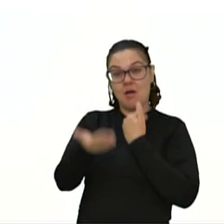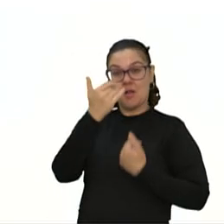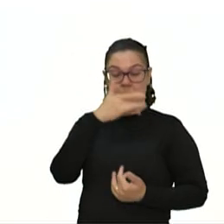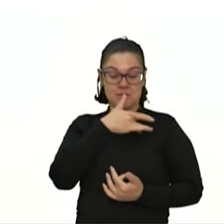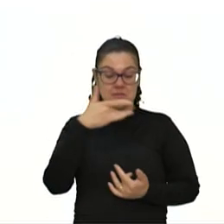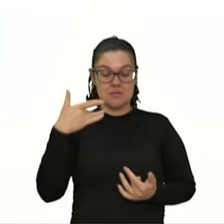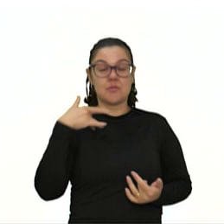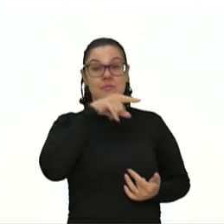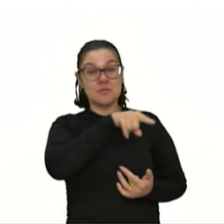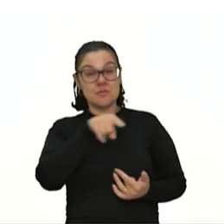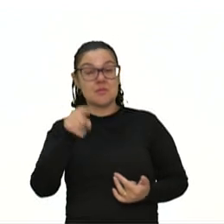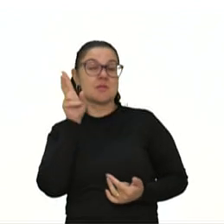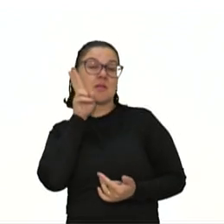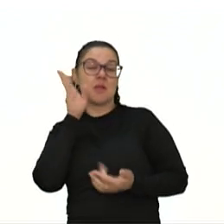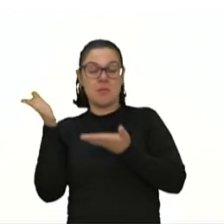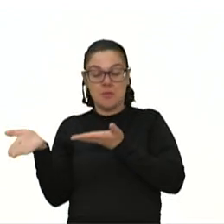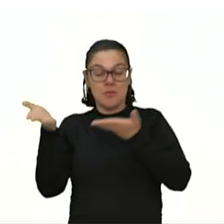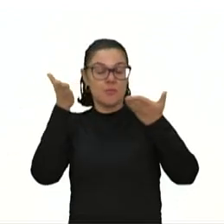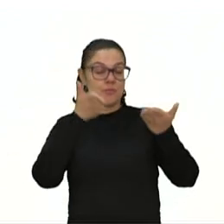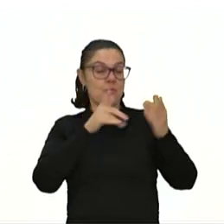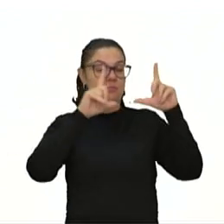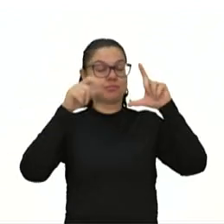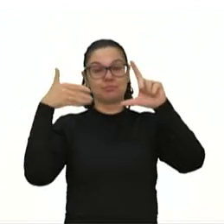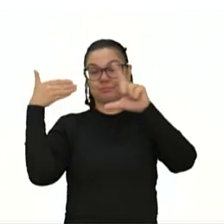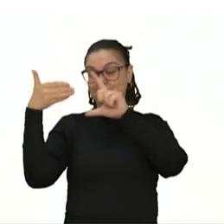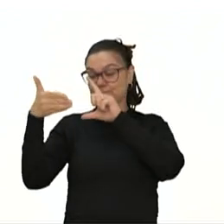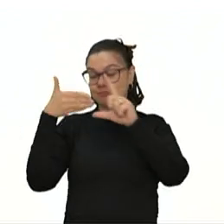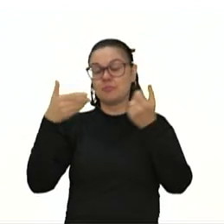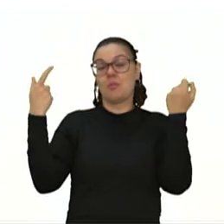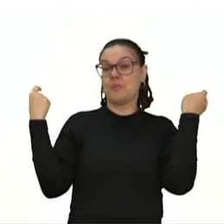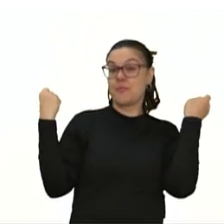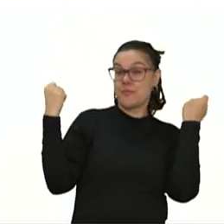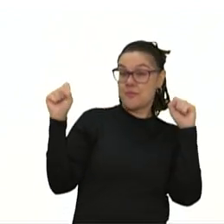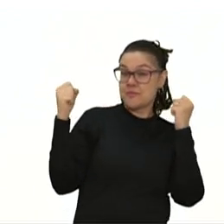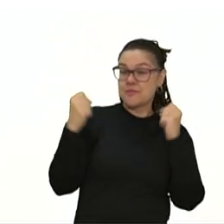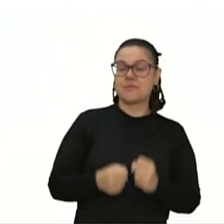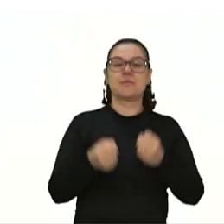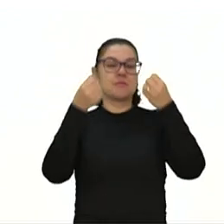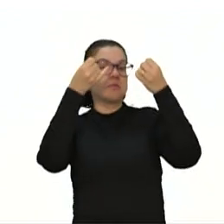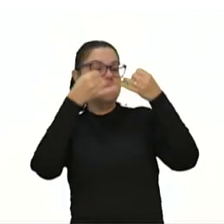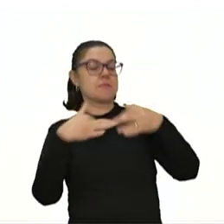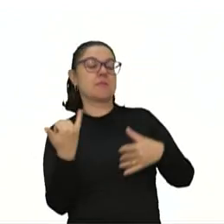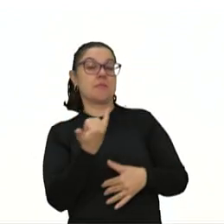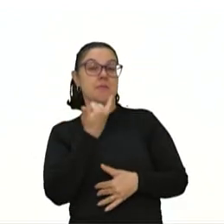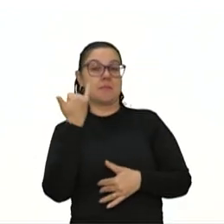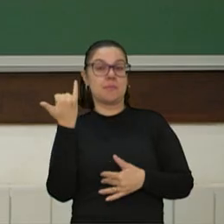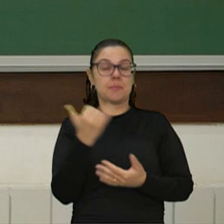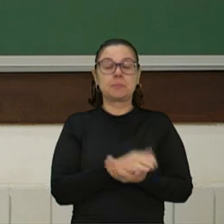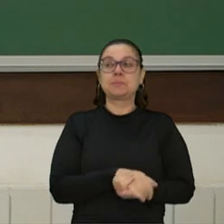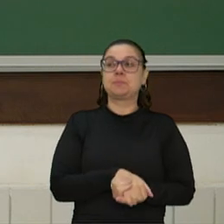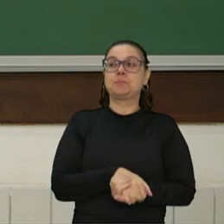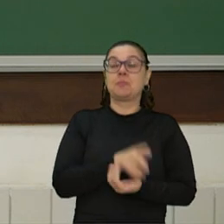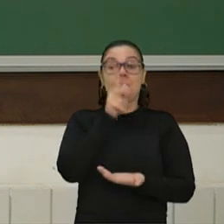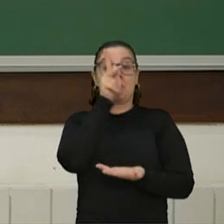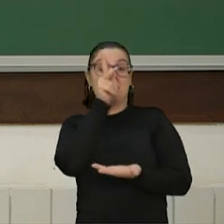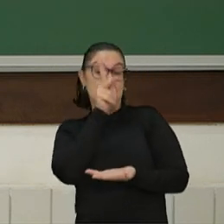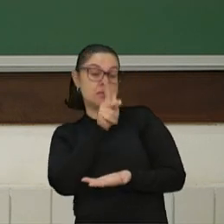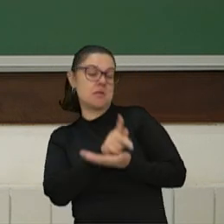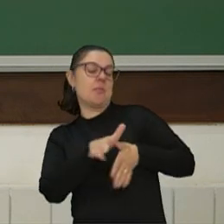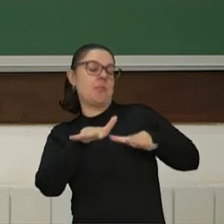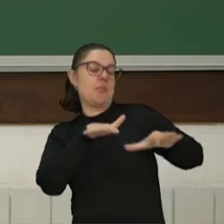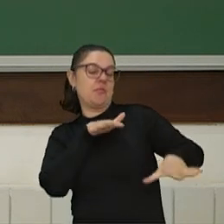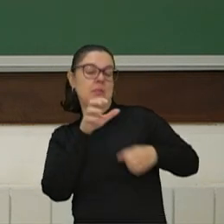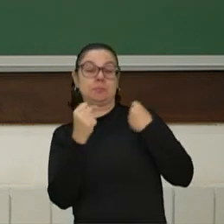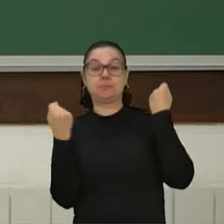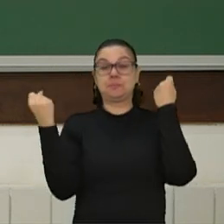saudável. Lembra que eu trouxe algumas imagens de algumas atividades físicas, falei da importância, né, de estar sempre se movimentando,